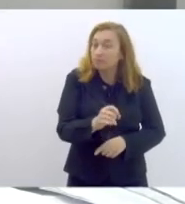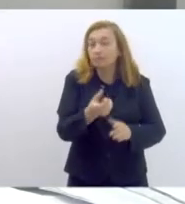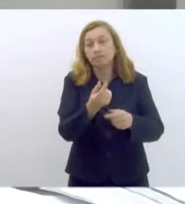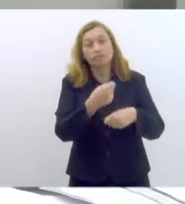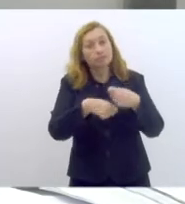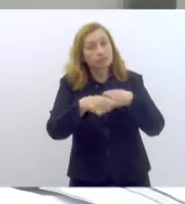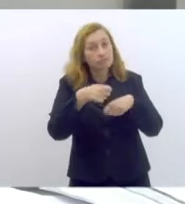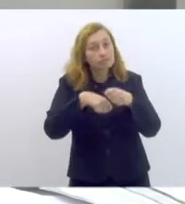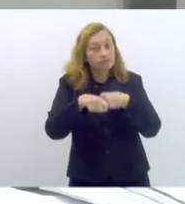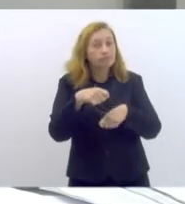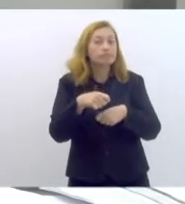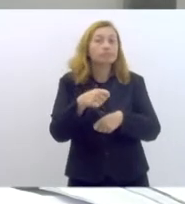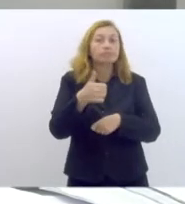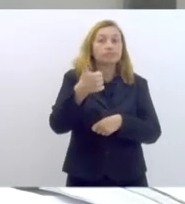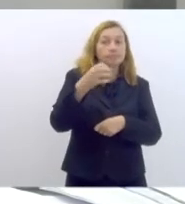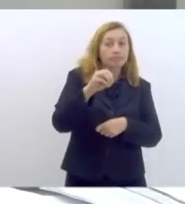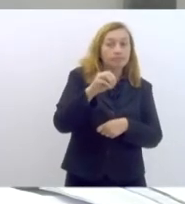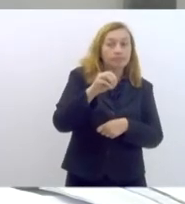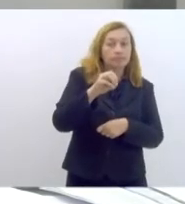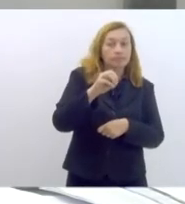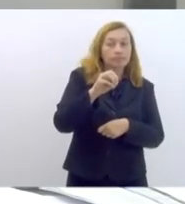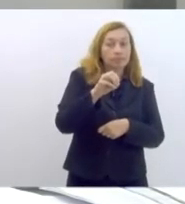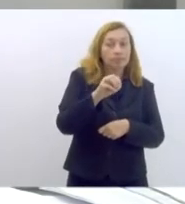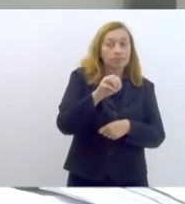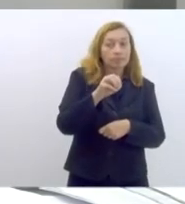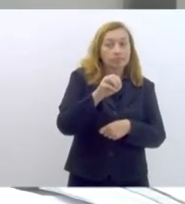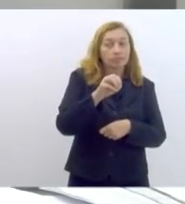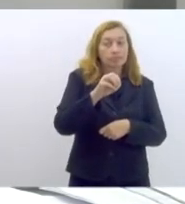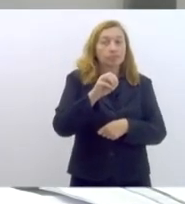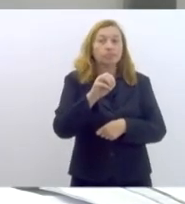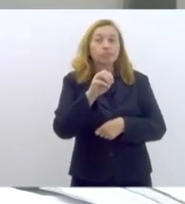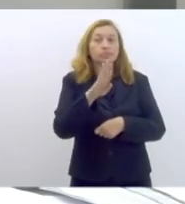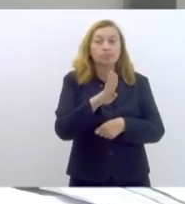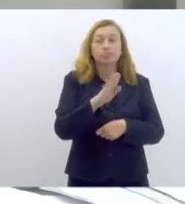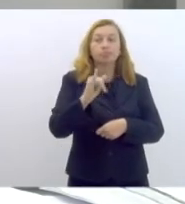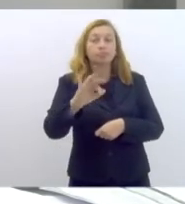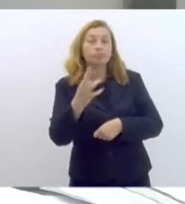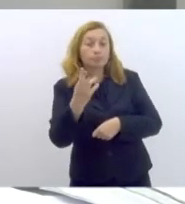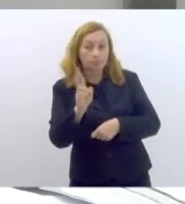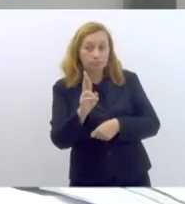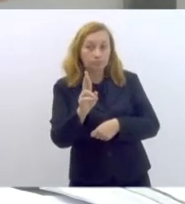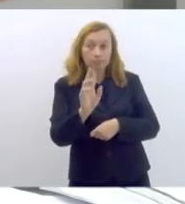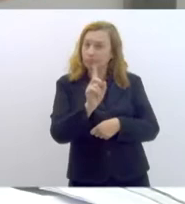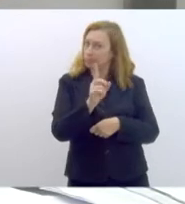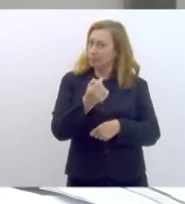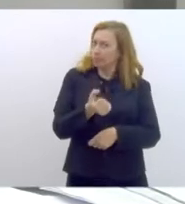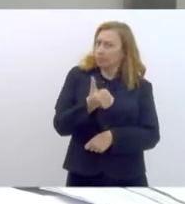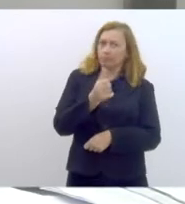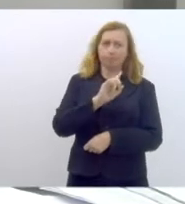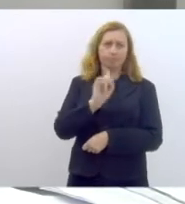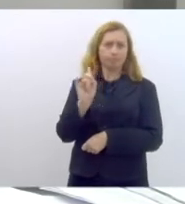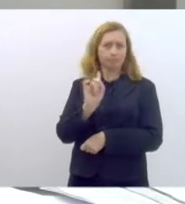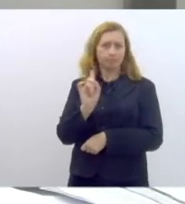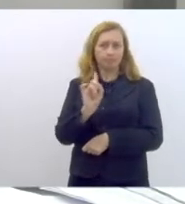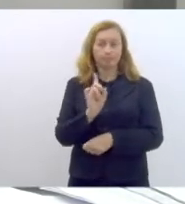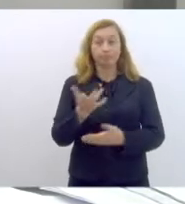economizando 10 bilhões, perfeito. Que também não é pouca coisa. Né?